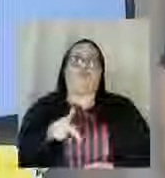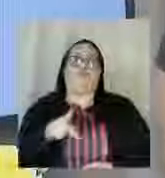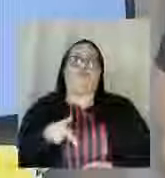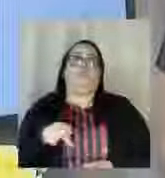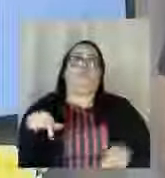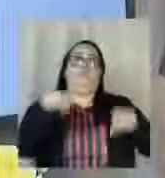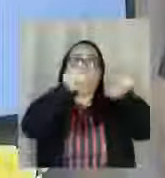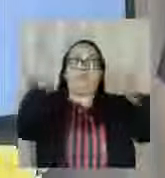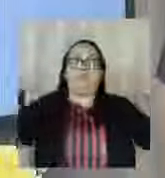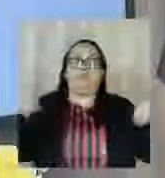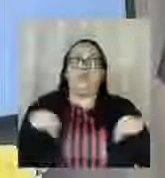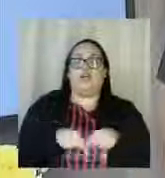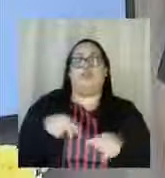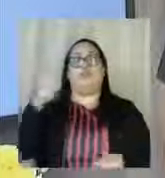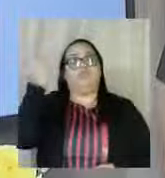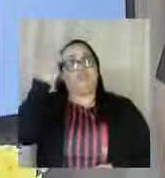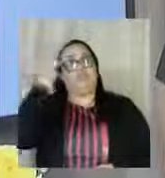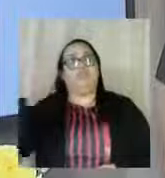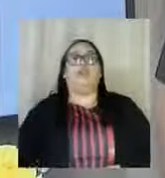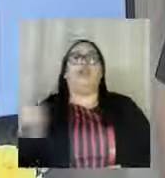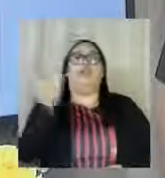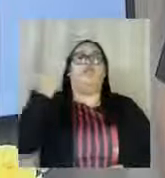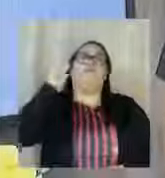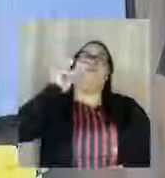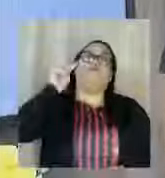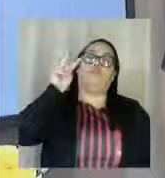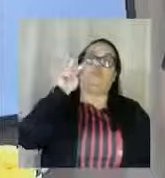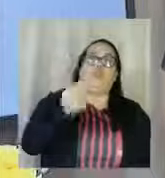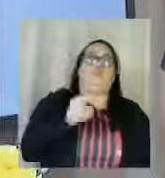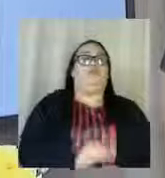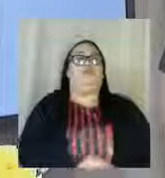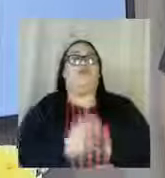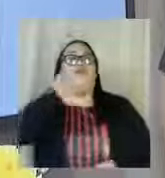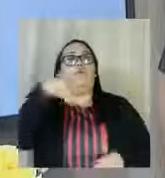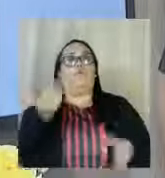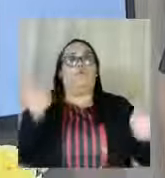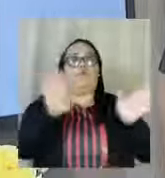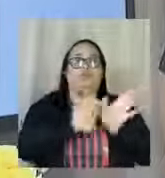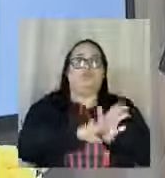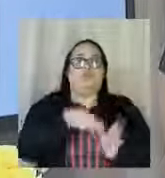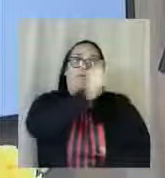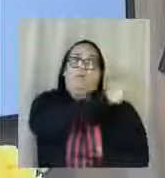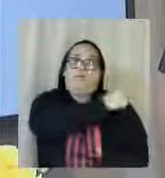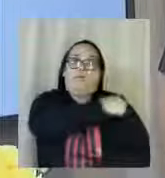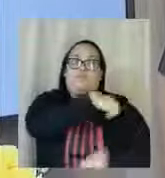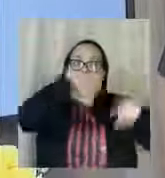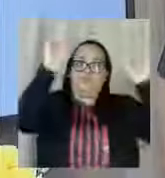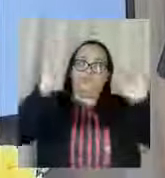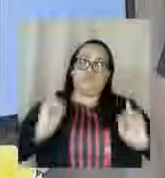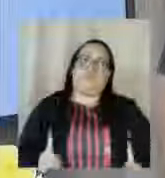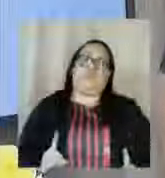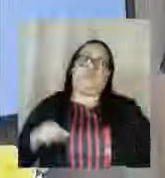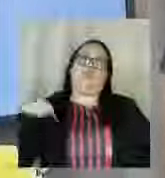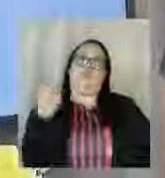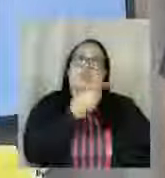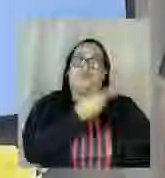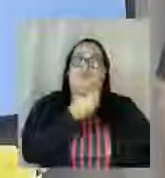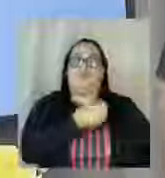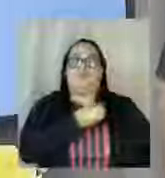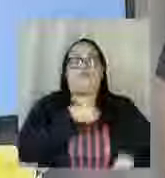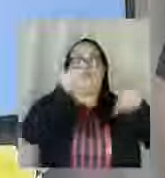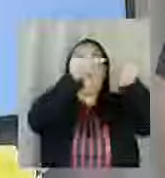do olhar de quem está na ponta. Quando chega um aluno com deficiência na nossa vida, na nossa